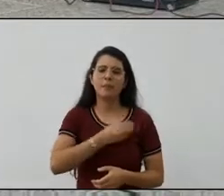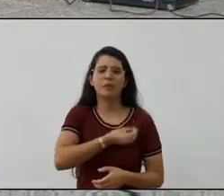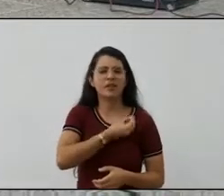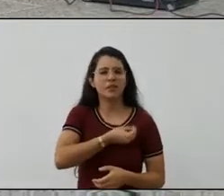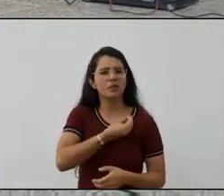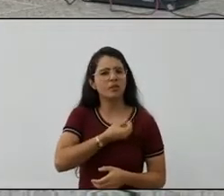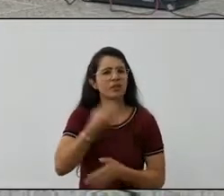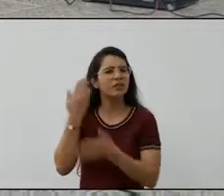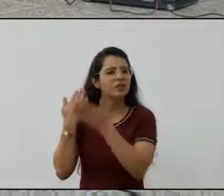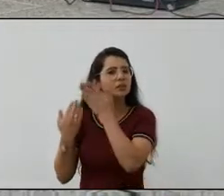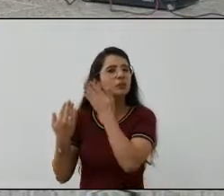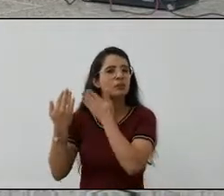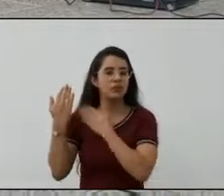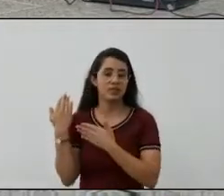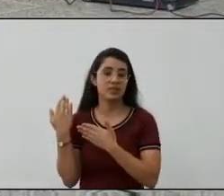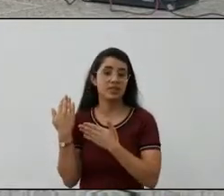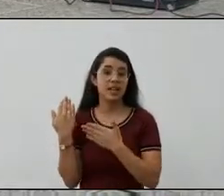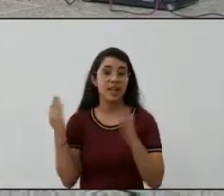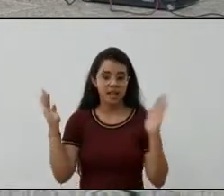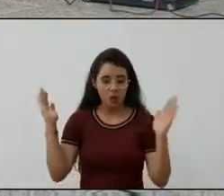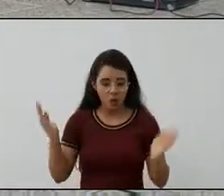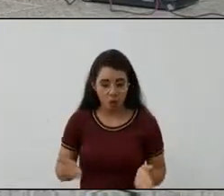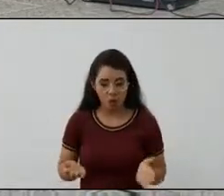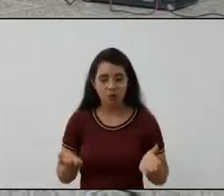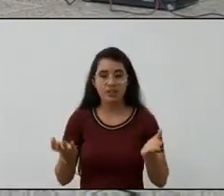e nessa noite eu quero compartilhar ela com vocês.